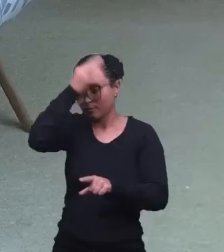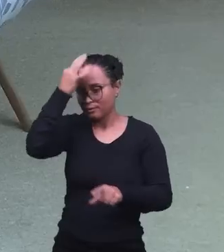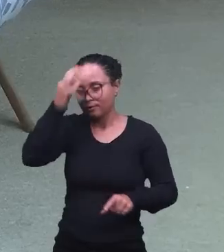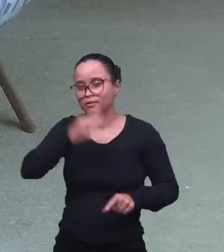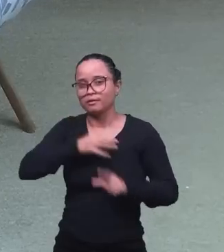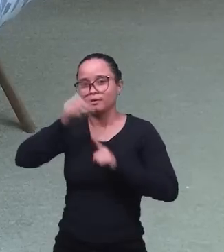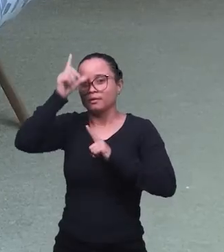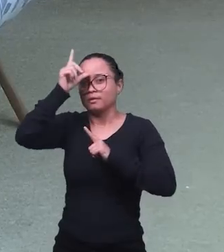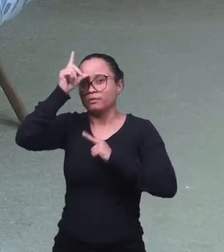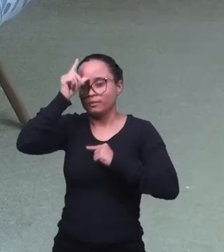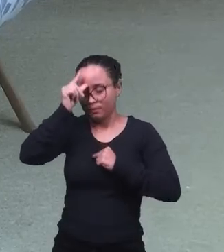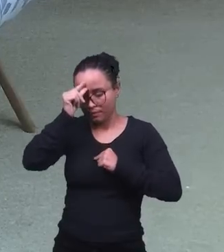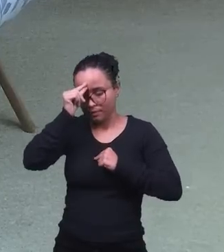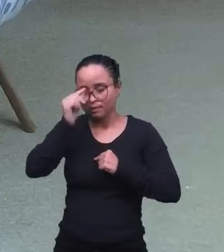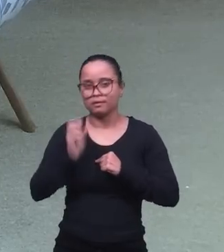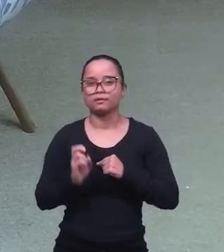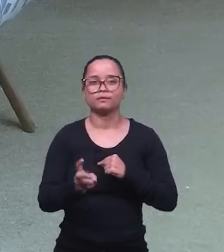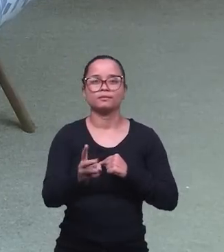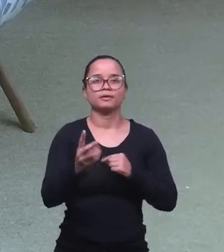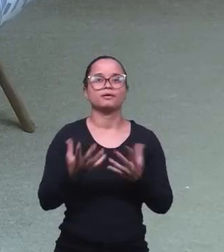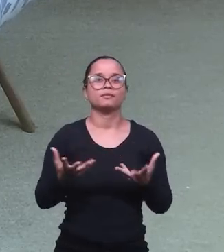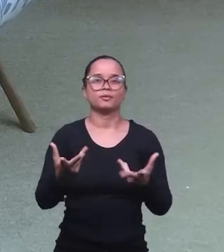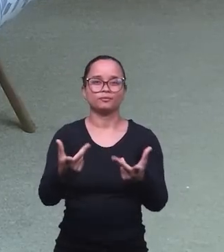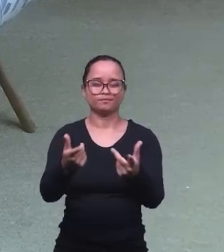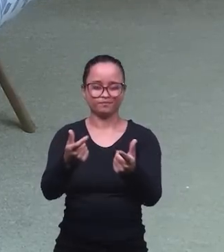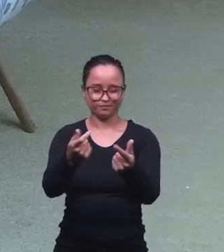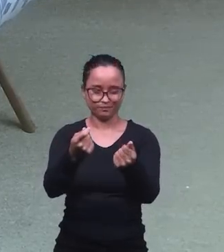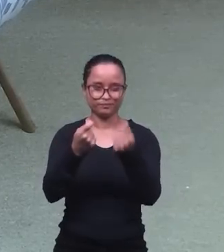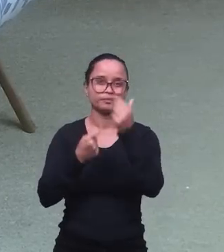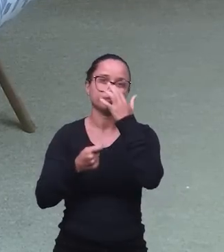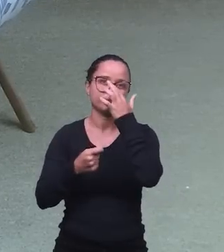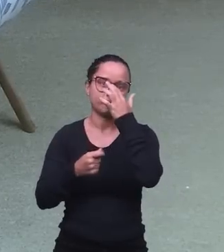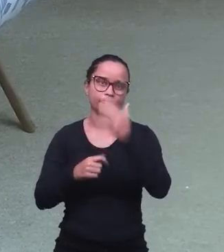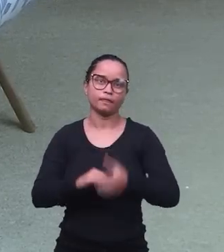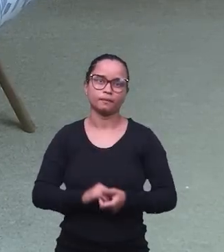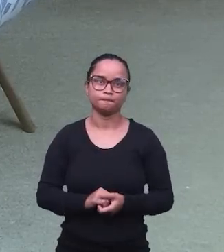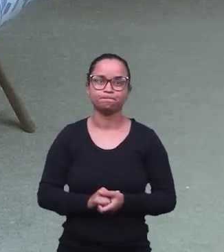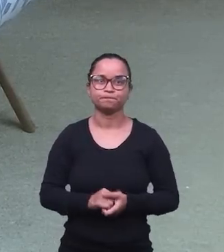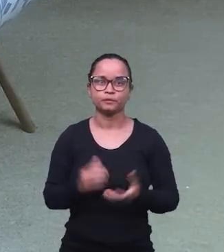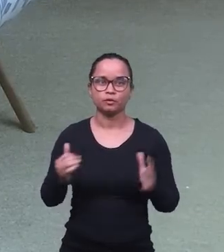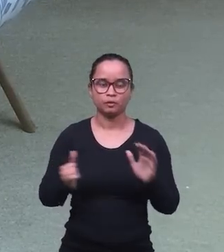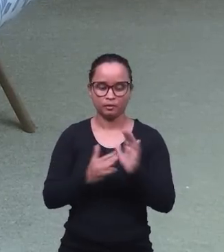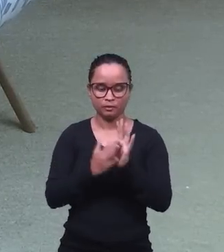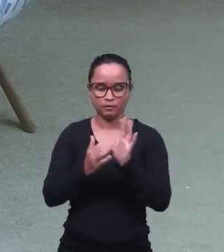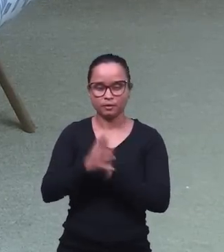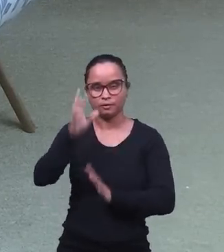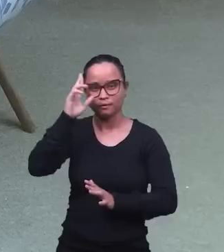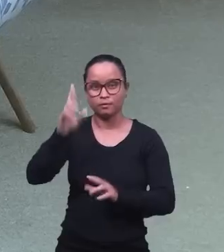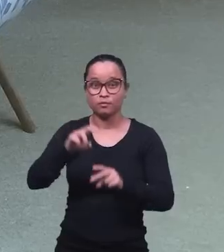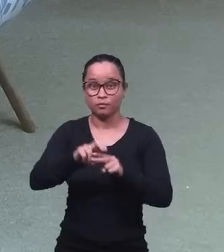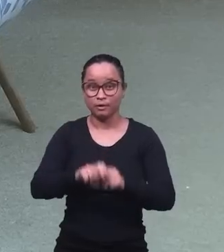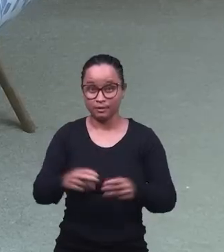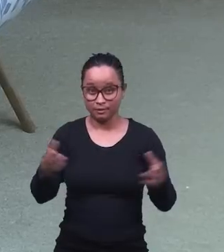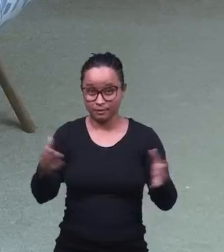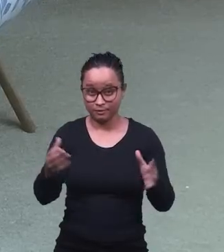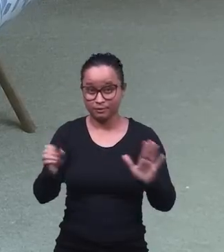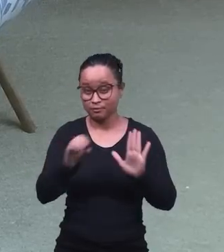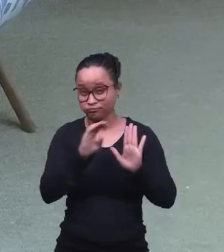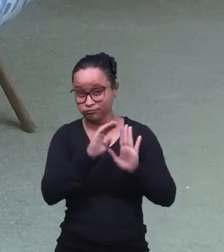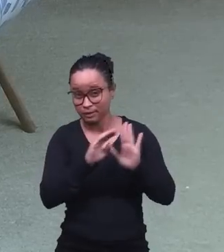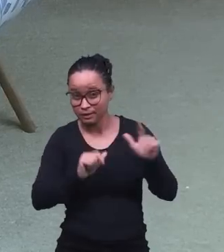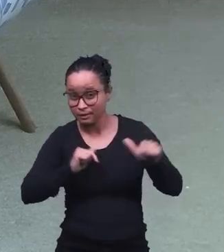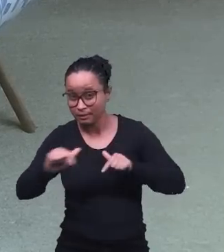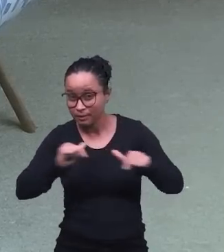que traz o refrigério na hora Glória a da dor. Deus. Isso é uma Amém. coisa Glória a maravilhosa, né? Jesus. Louvado Amém. seja o nome do Senhor. É por isso que esse